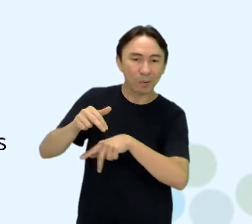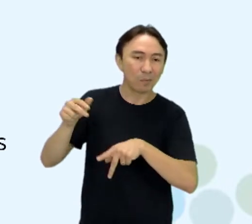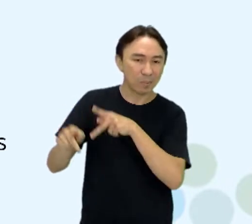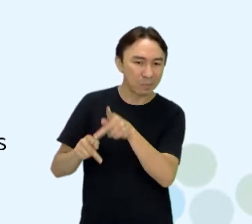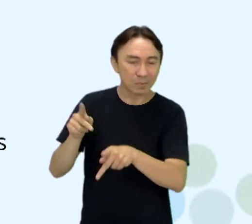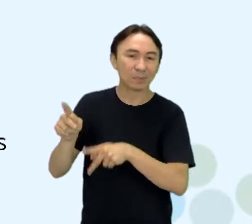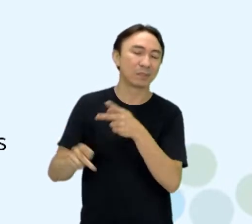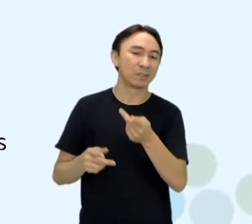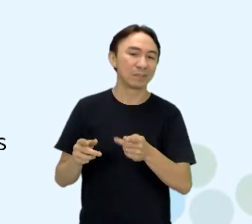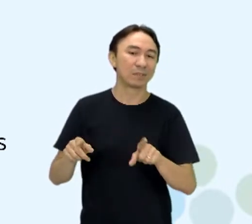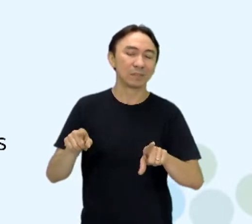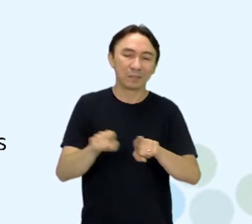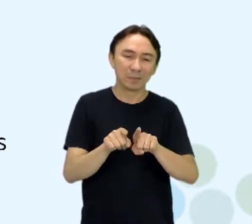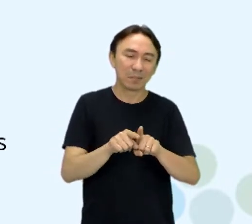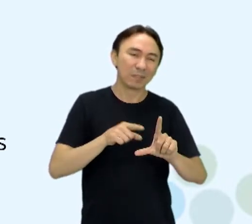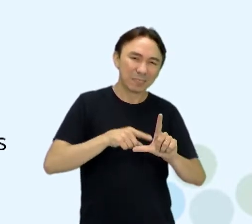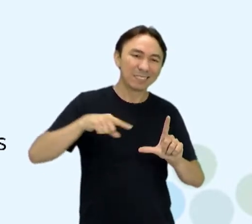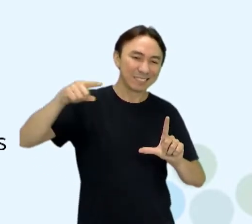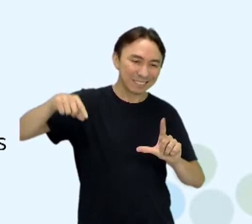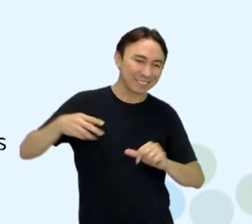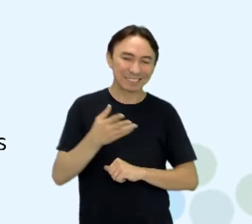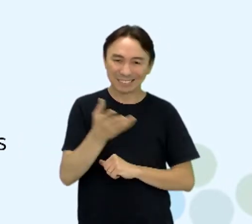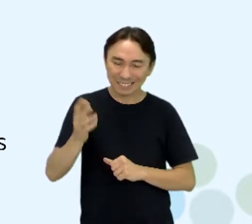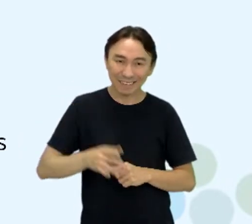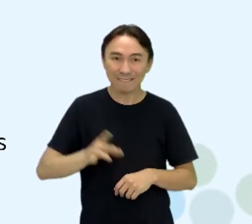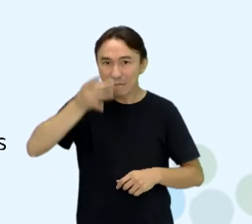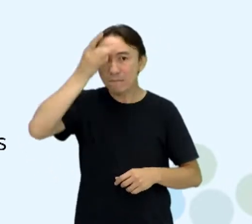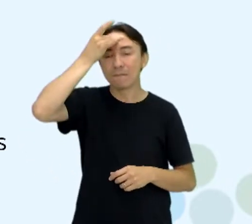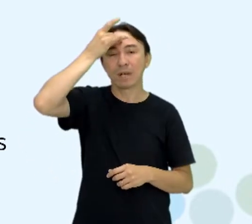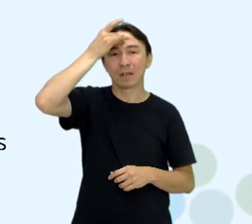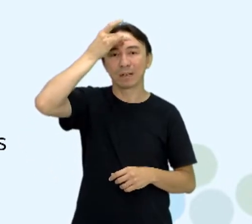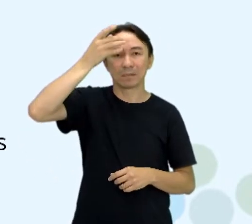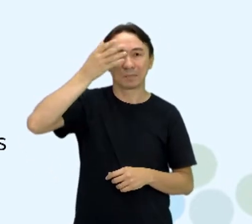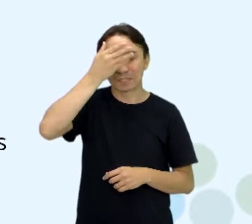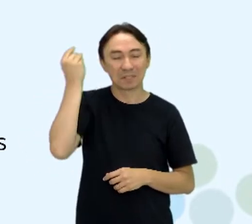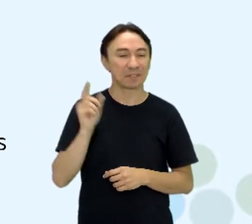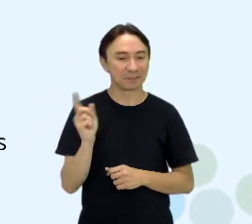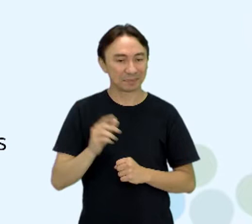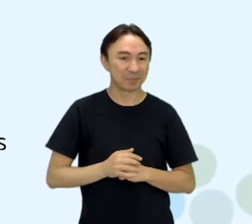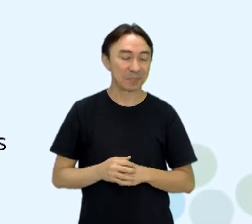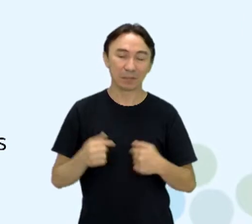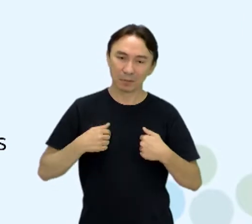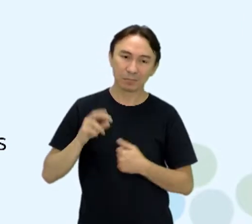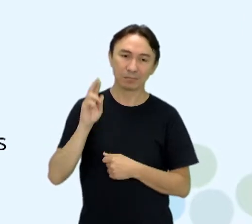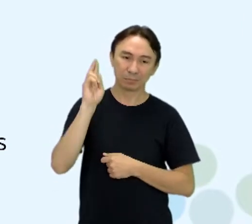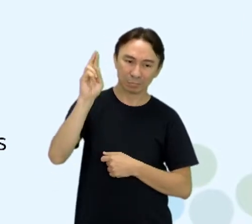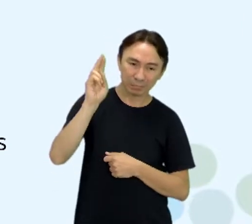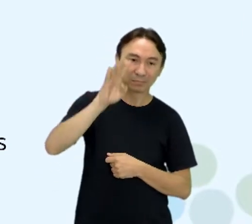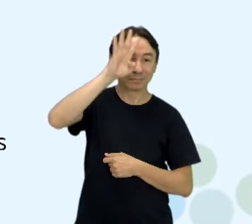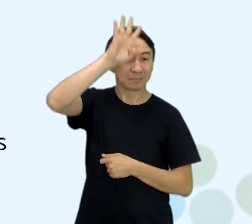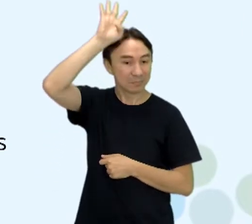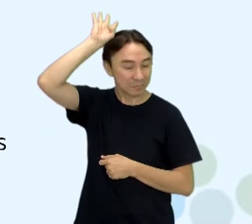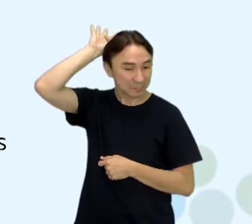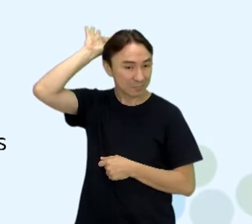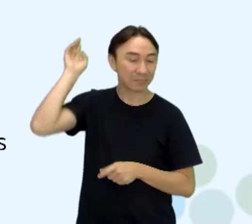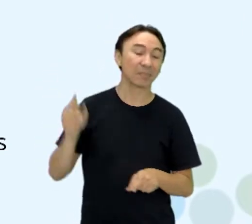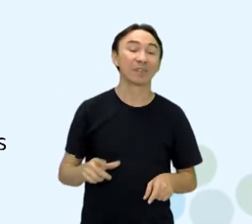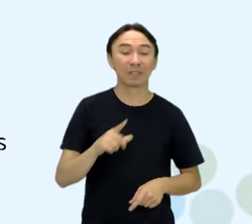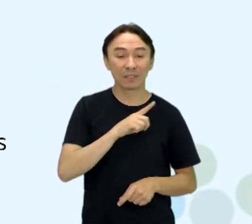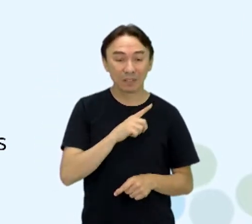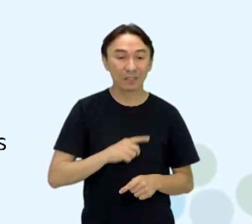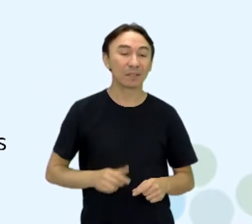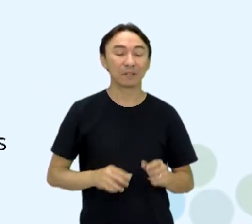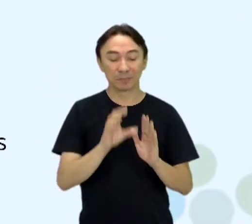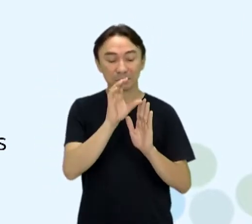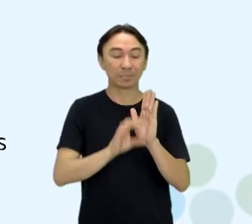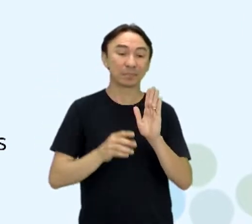essas nomenclaturas aí para guardarem mesmo, tá ok? A aula será conduzida por mim, estamos no aprofundamento curricular, o hashtag Quem